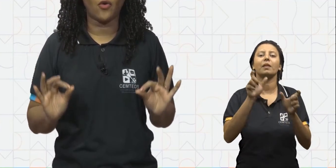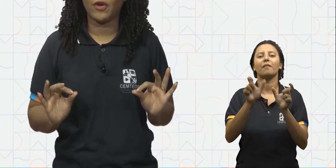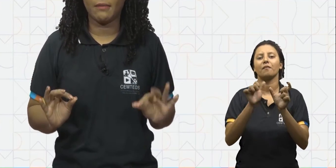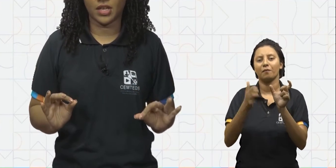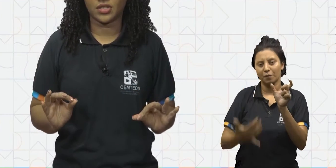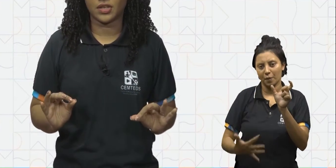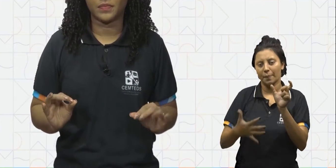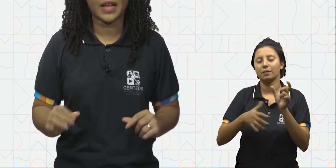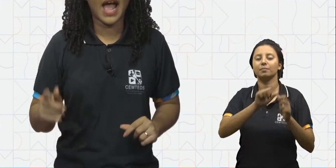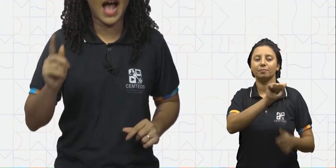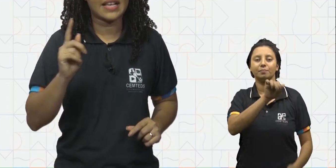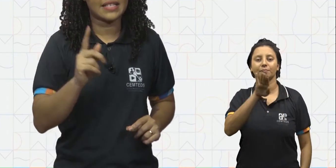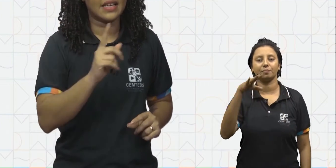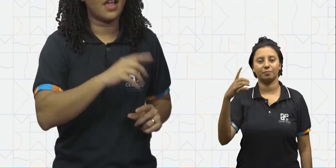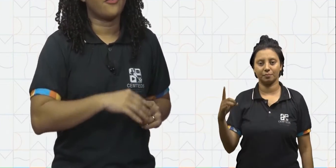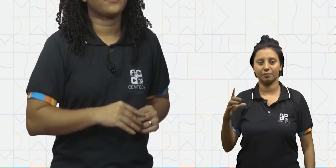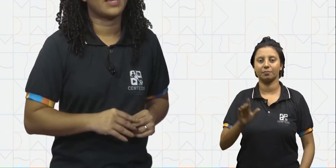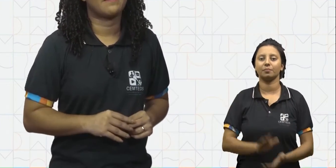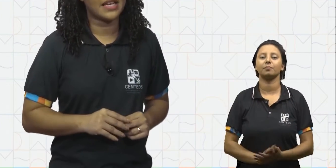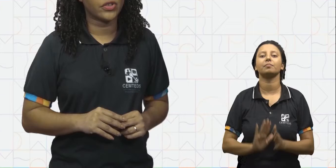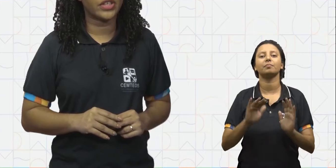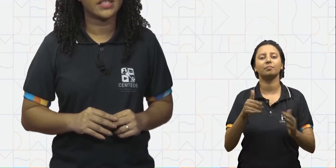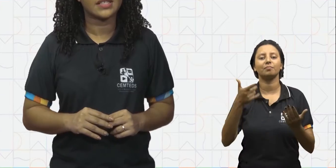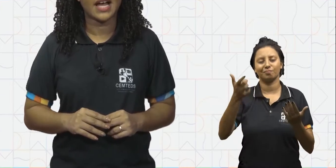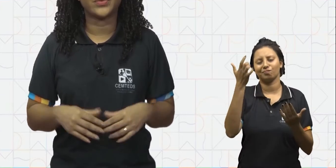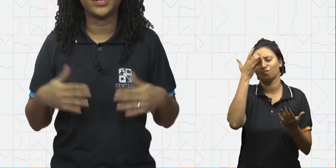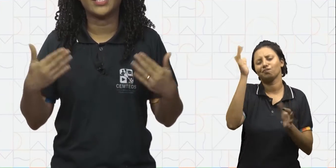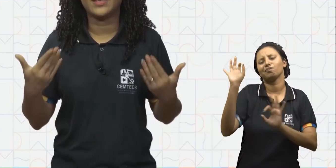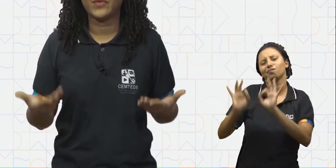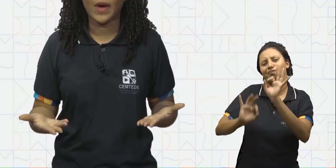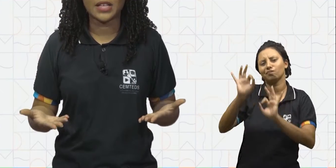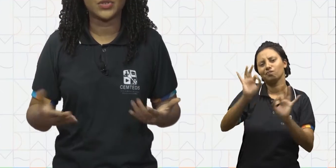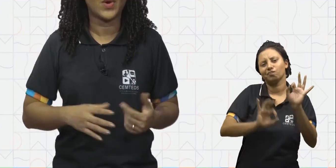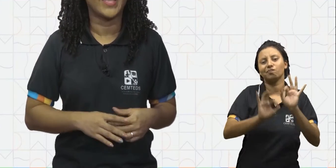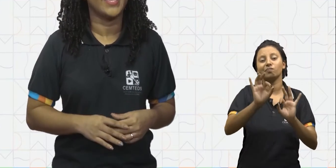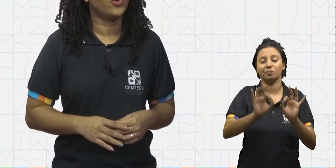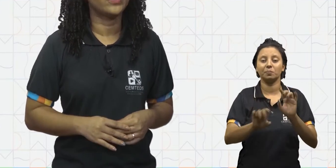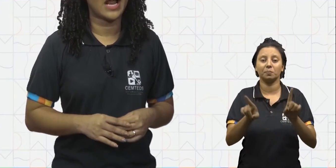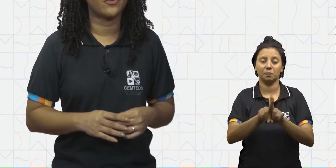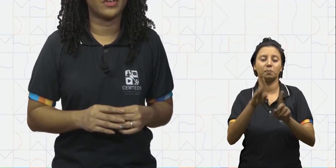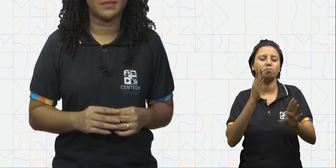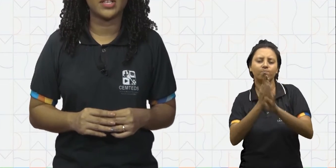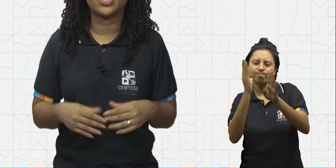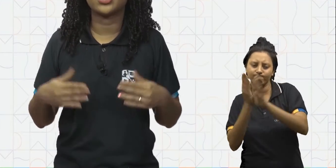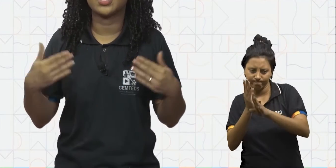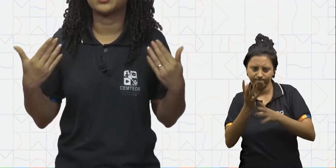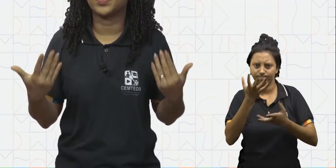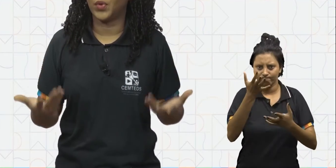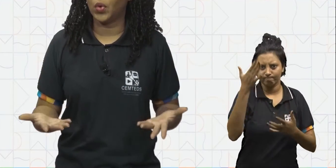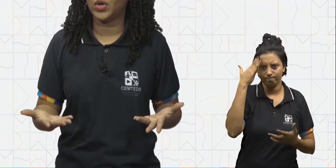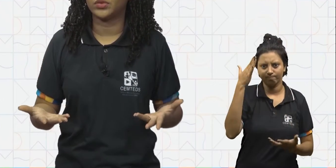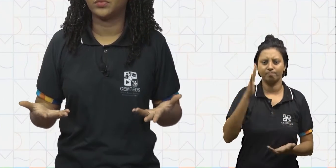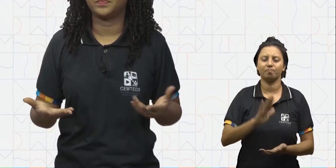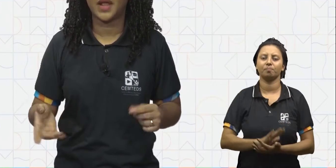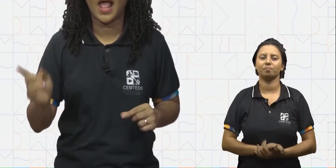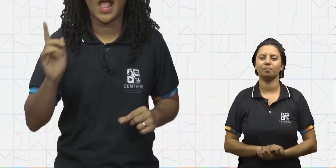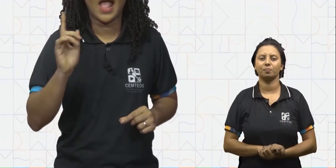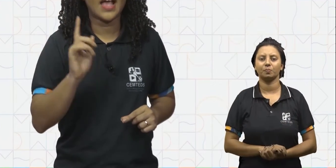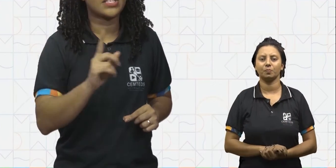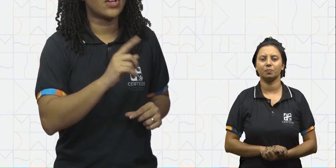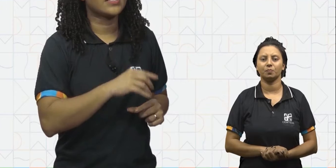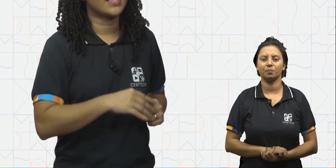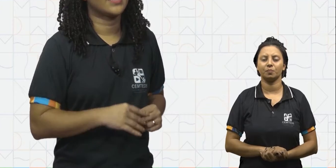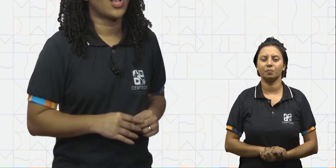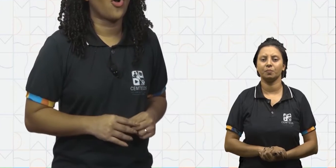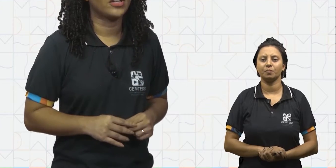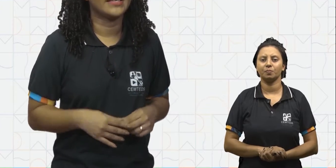ordem alfabética. Assim, fica mais organizado e fácil encontrar o verbete que estamos procurando.